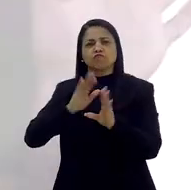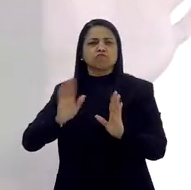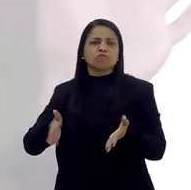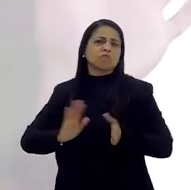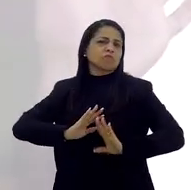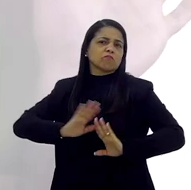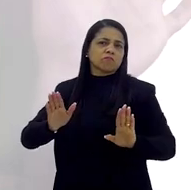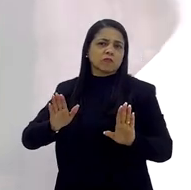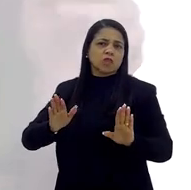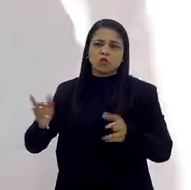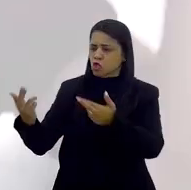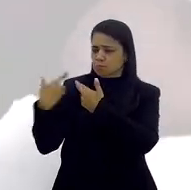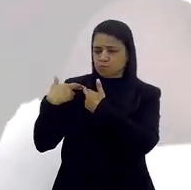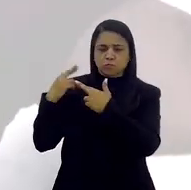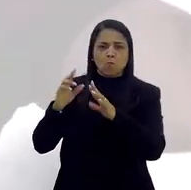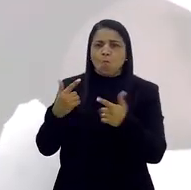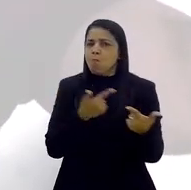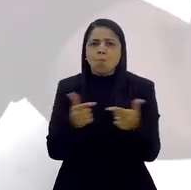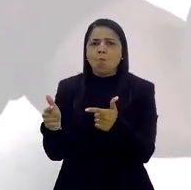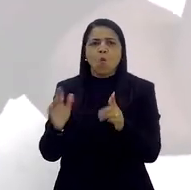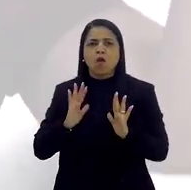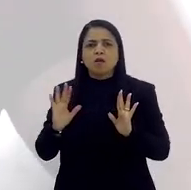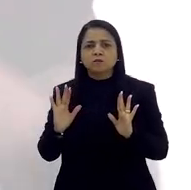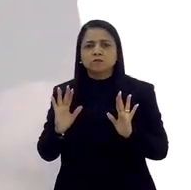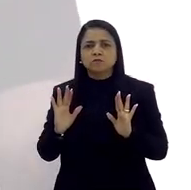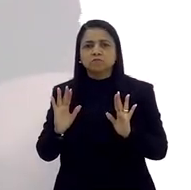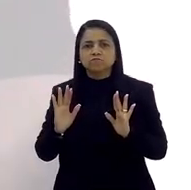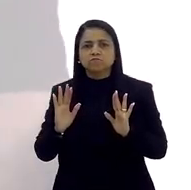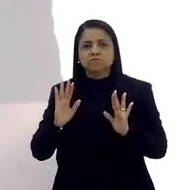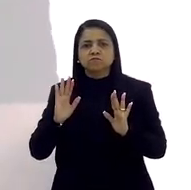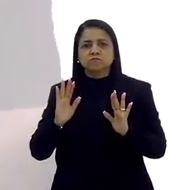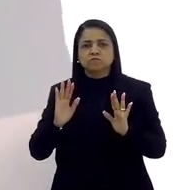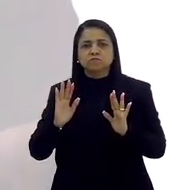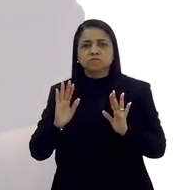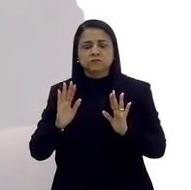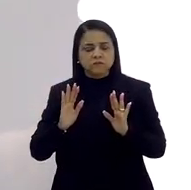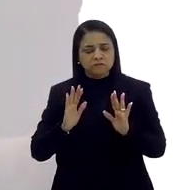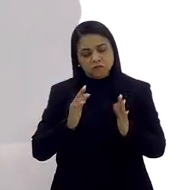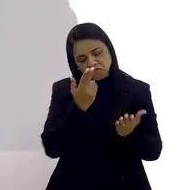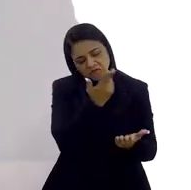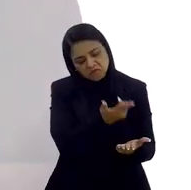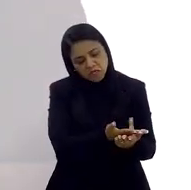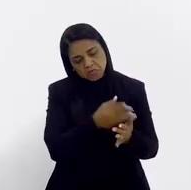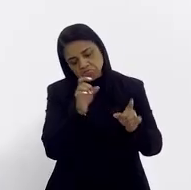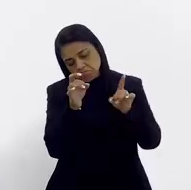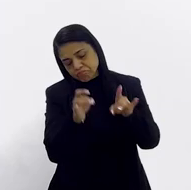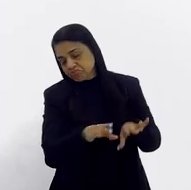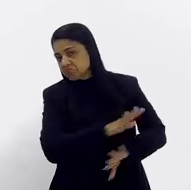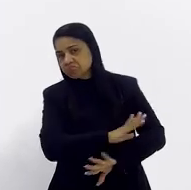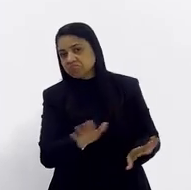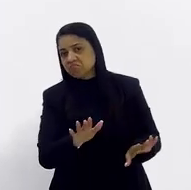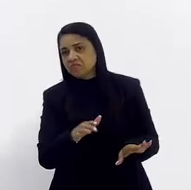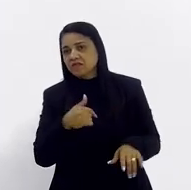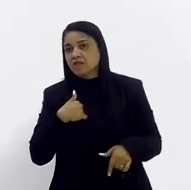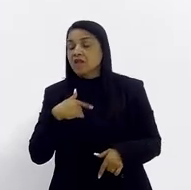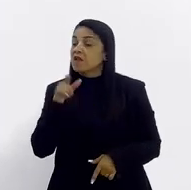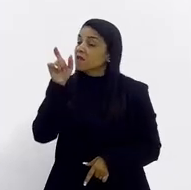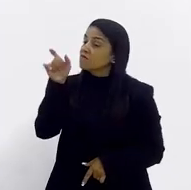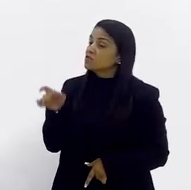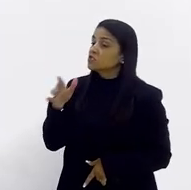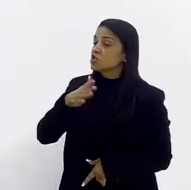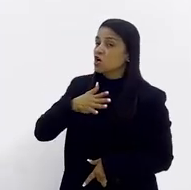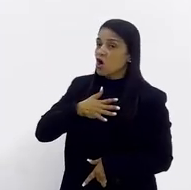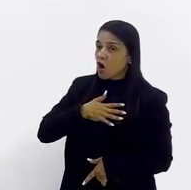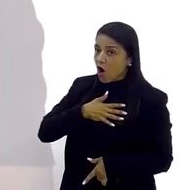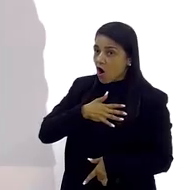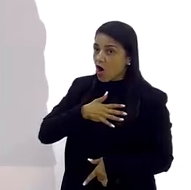também então assim não vou ser grande e já vou ter então Amado fica aí e você gosta da sua Cláudia